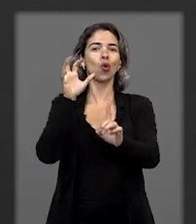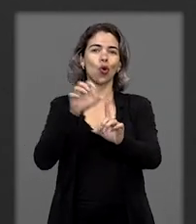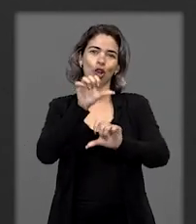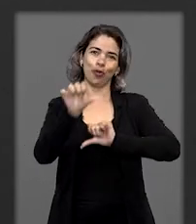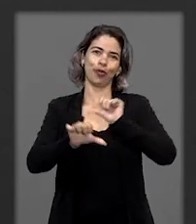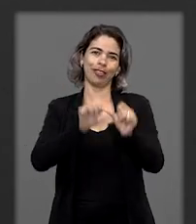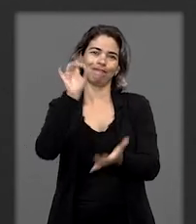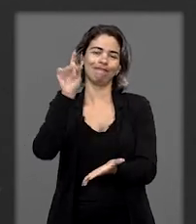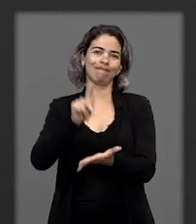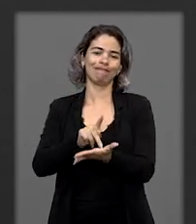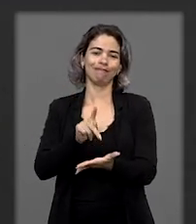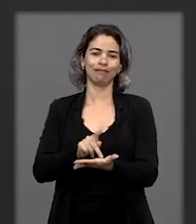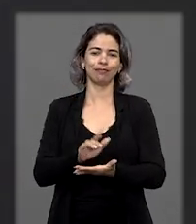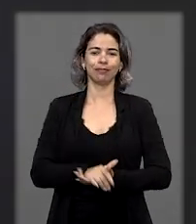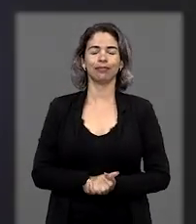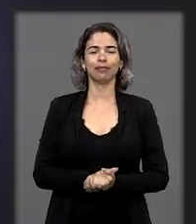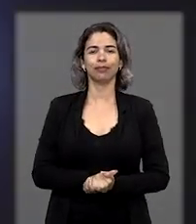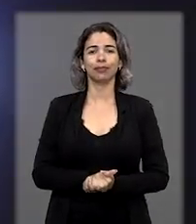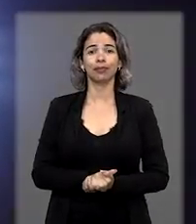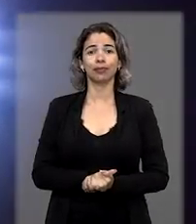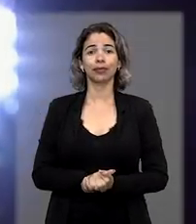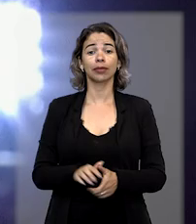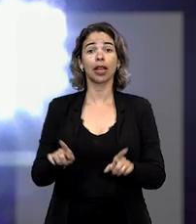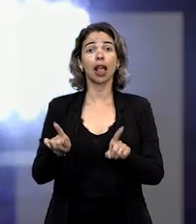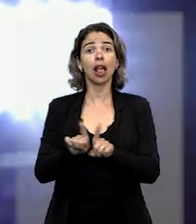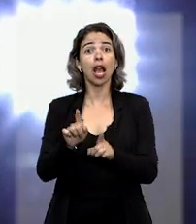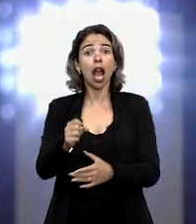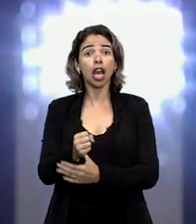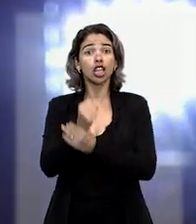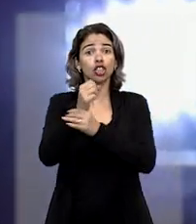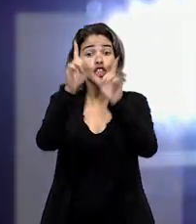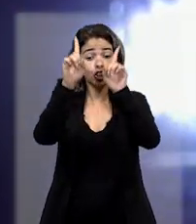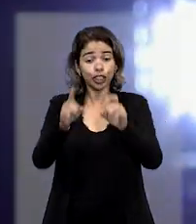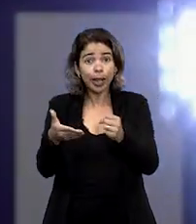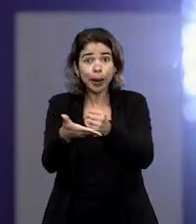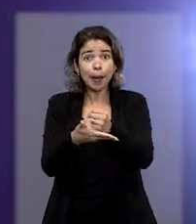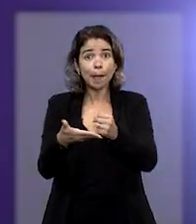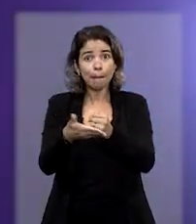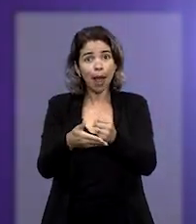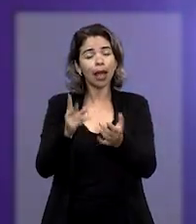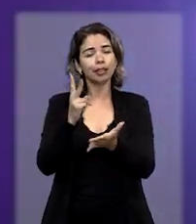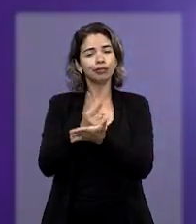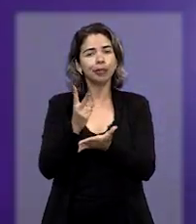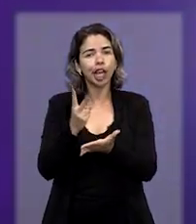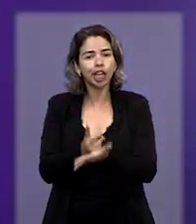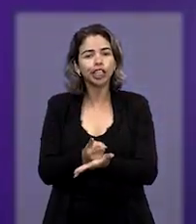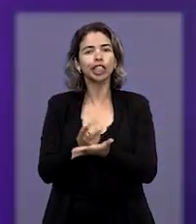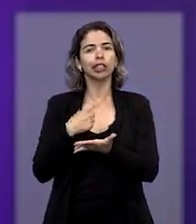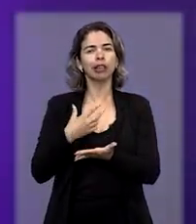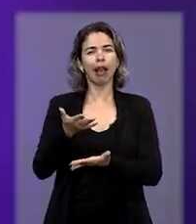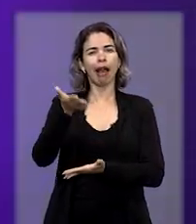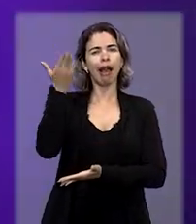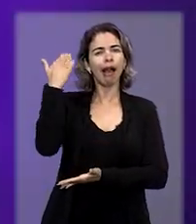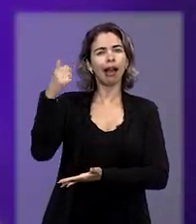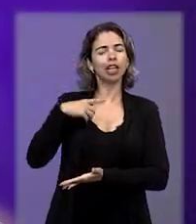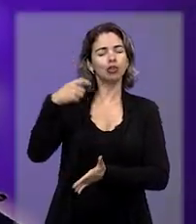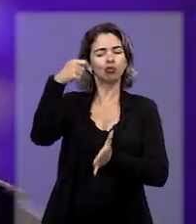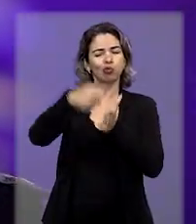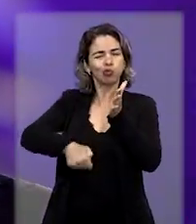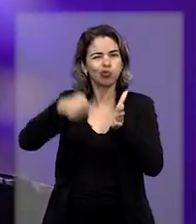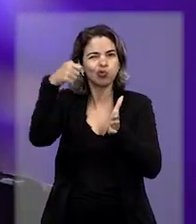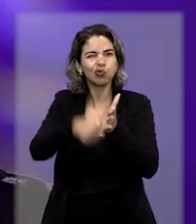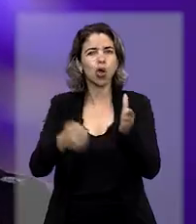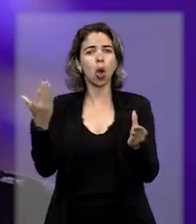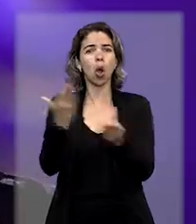das pessoas e a garantia de direitos básicos que permite que a energia antes direcionada lutas